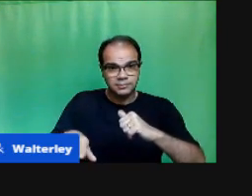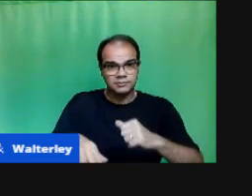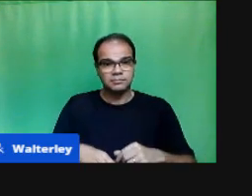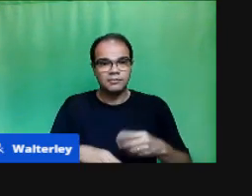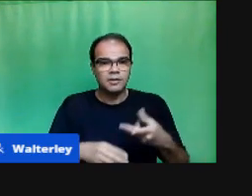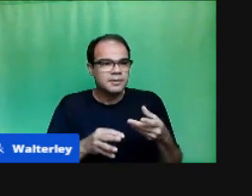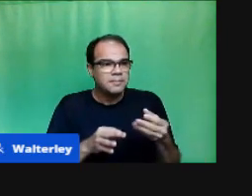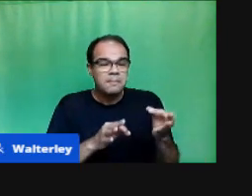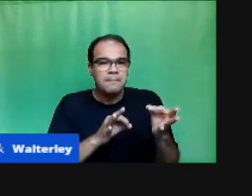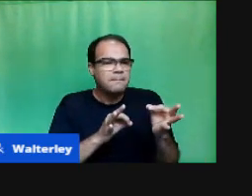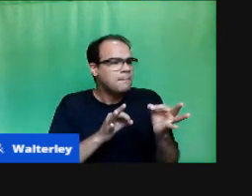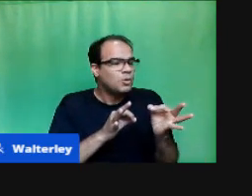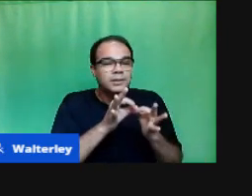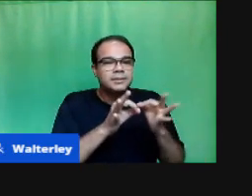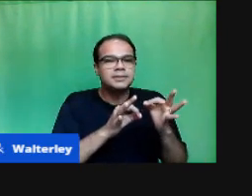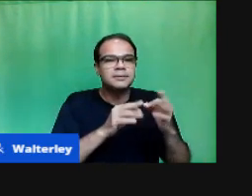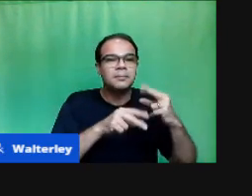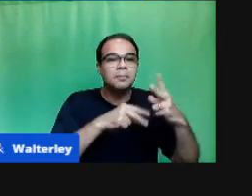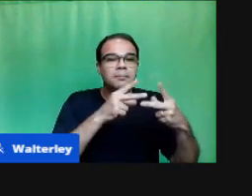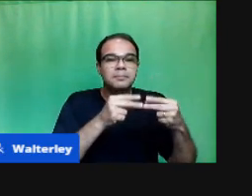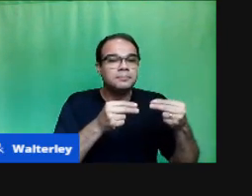mimo